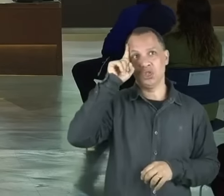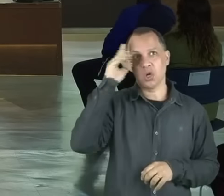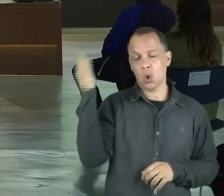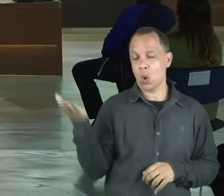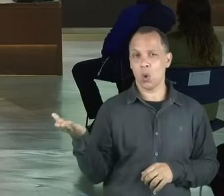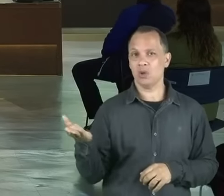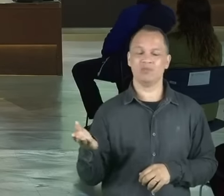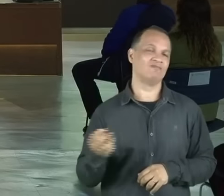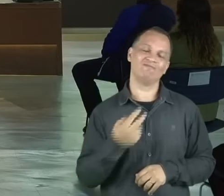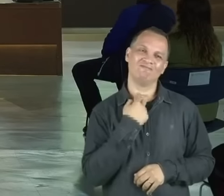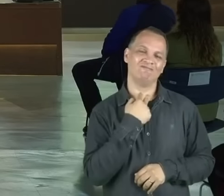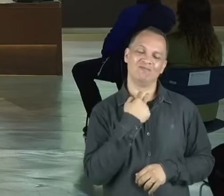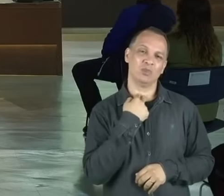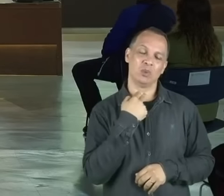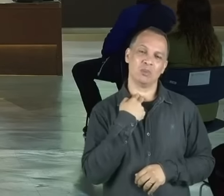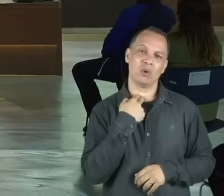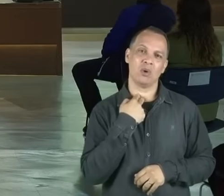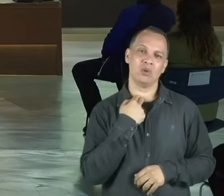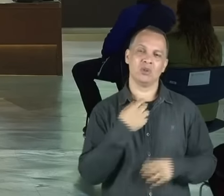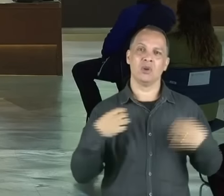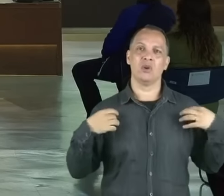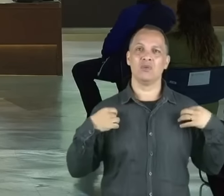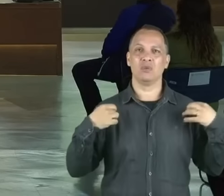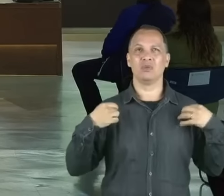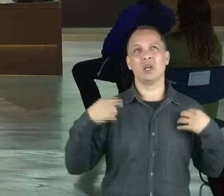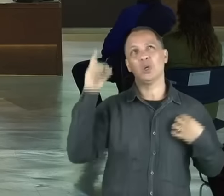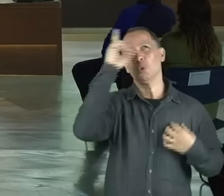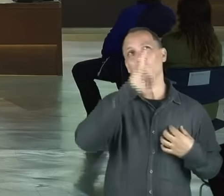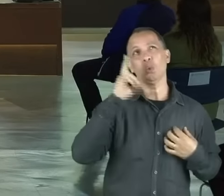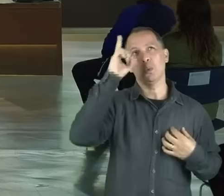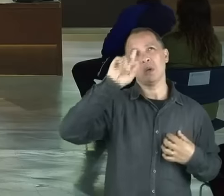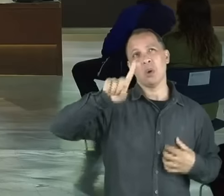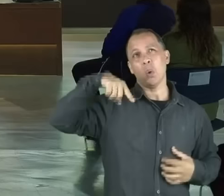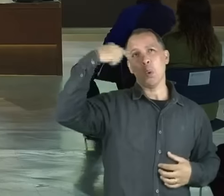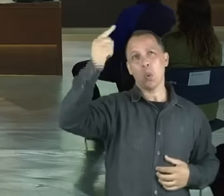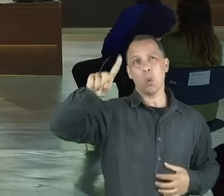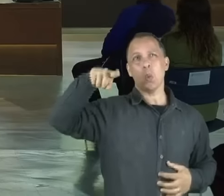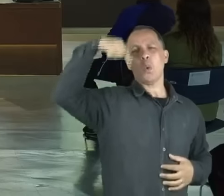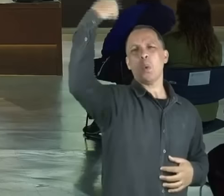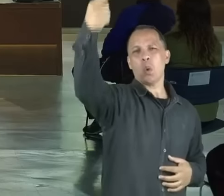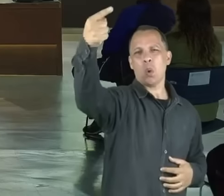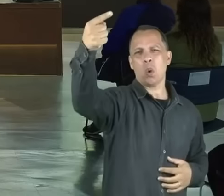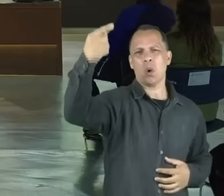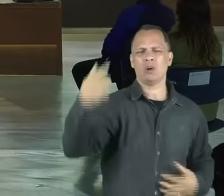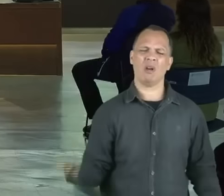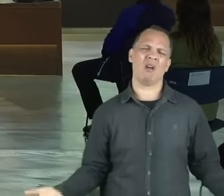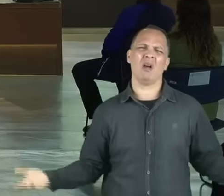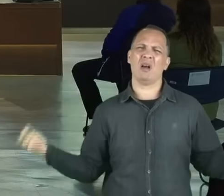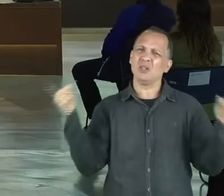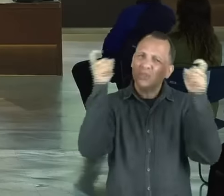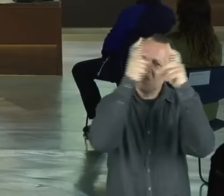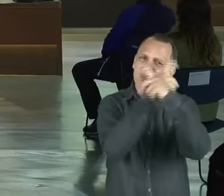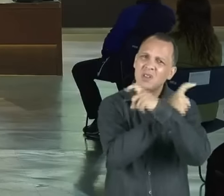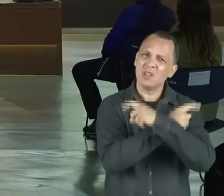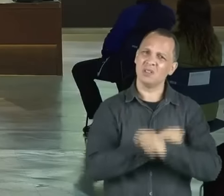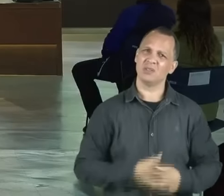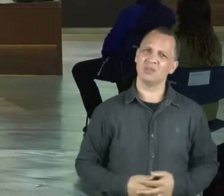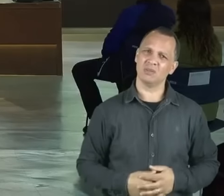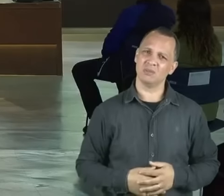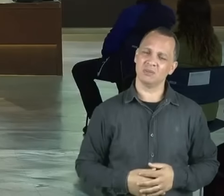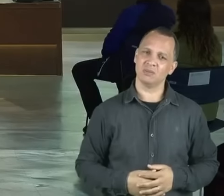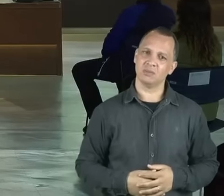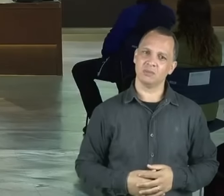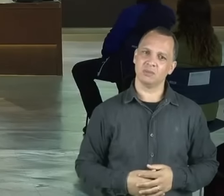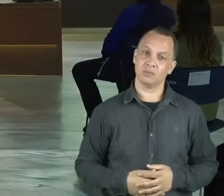é um voluntário do grupo tal eu estou voluntário meu domingo é daqui a dois domingos é muito complicado a gente tá aqui